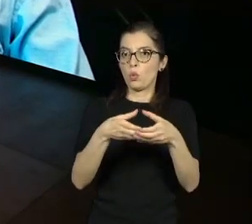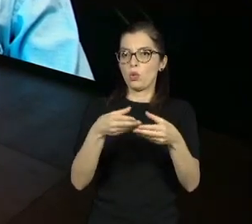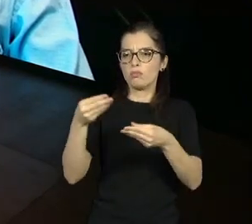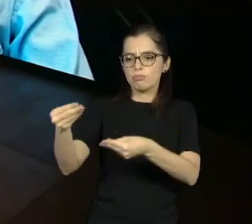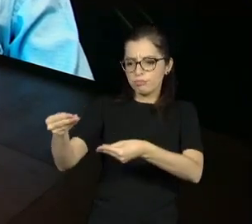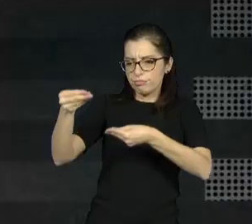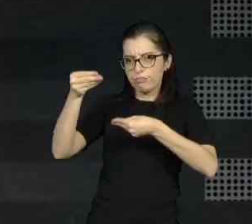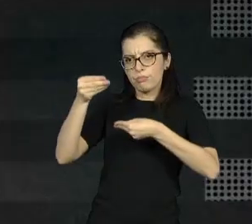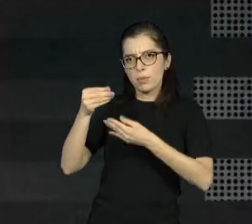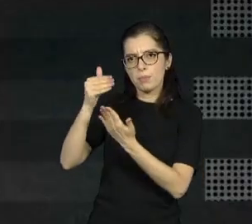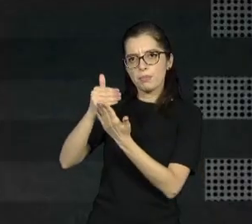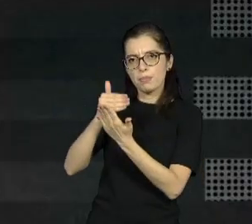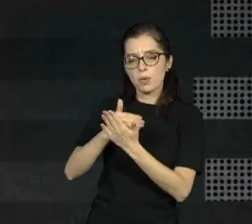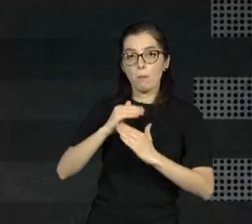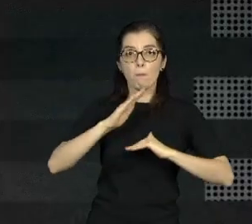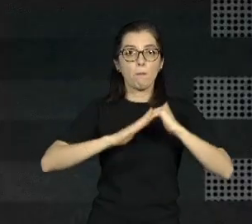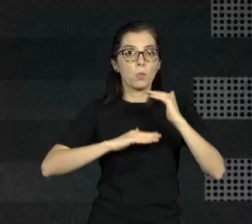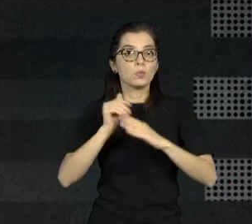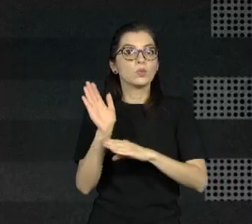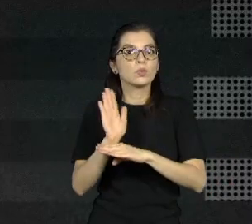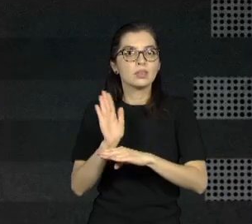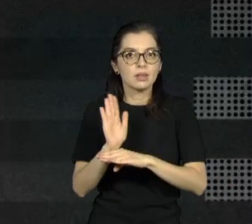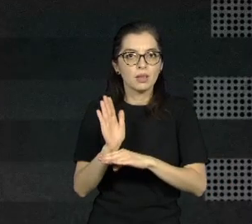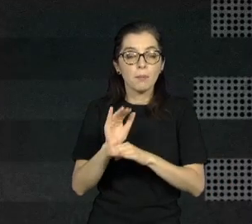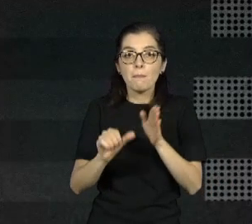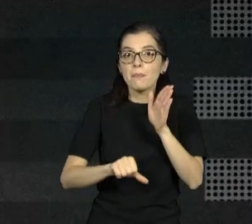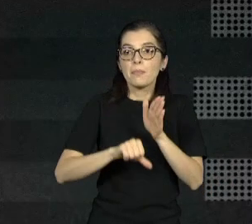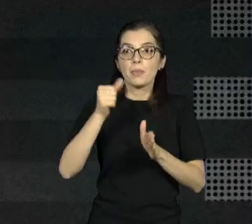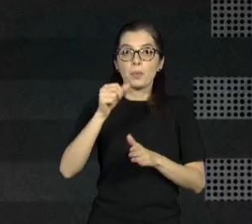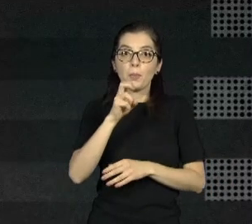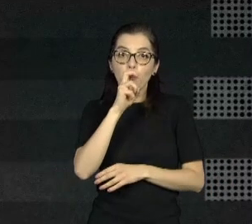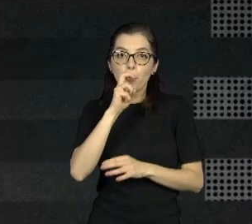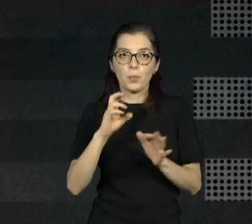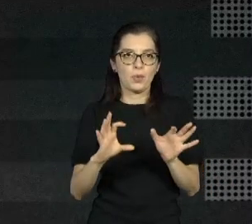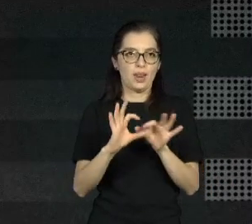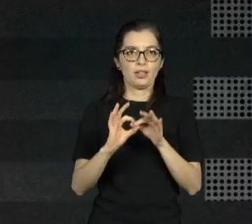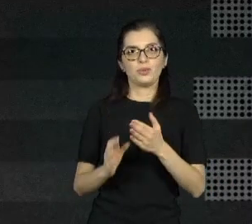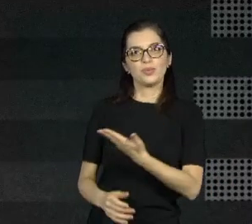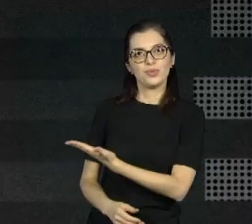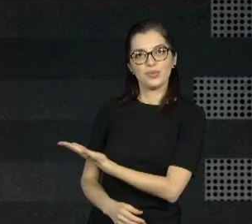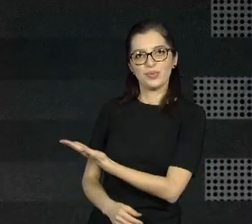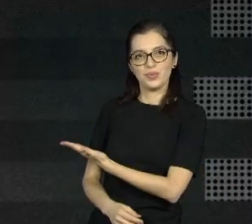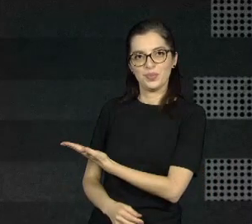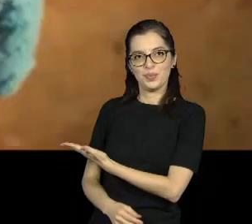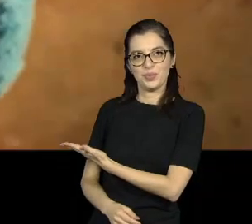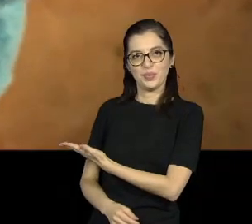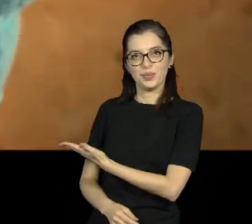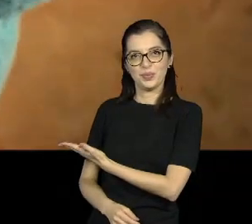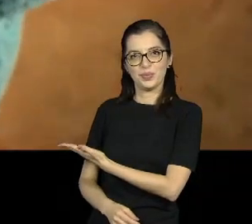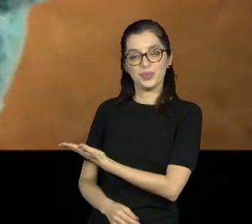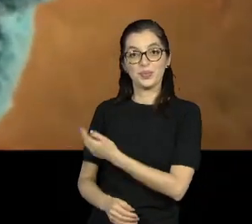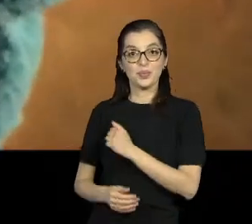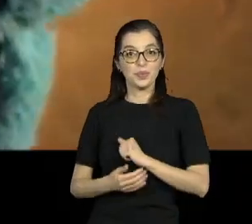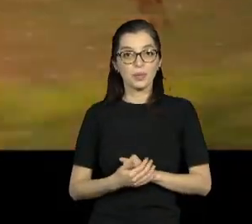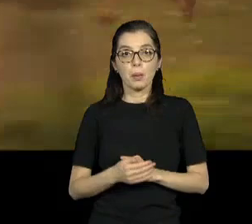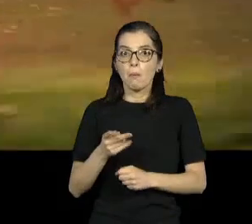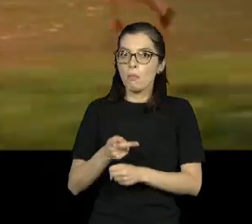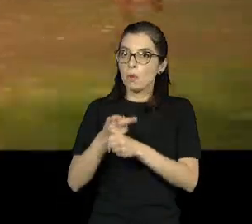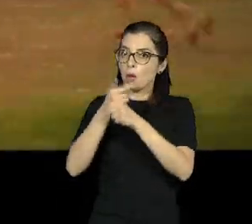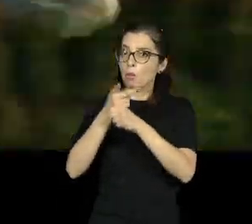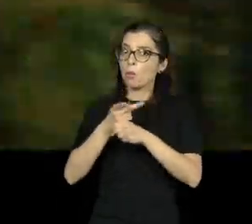no primeiro filme que nós fizemos, que é Laços, que deu uma bilheteria ótima e acabou de ganhar um grande prêmio aí, no cinema